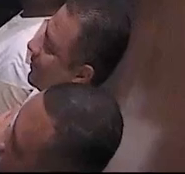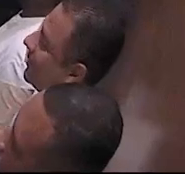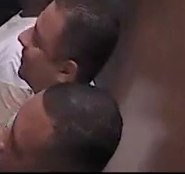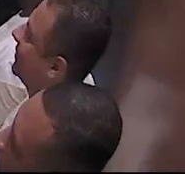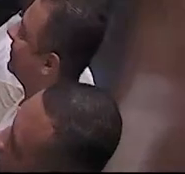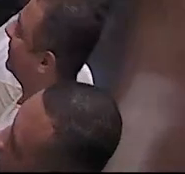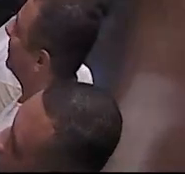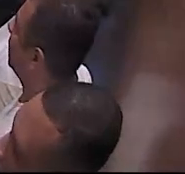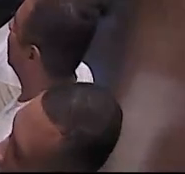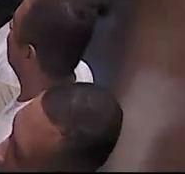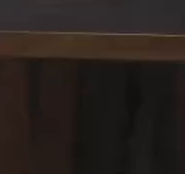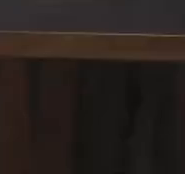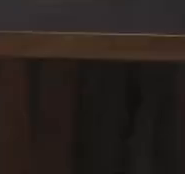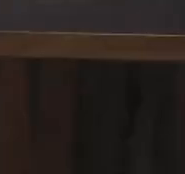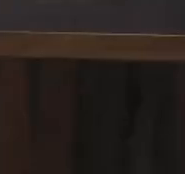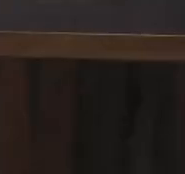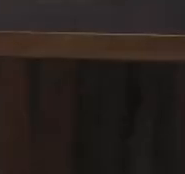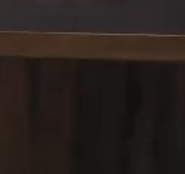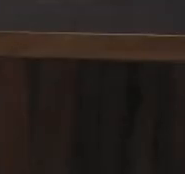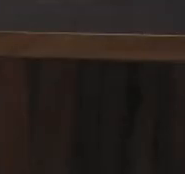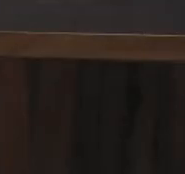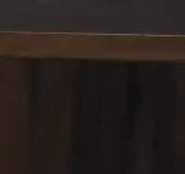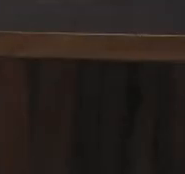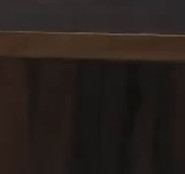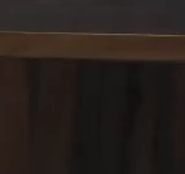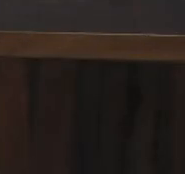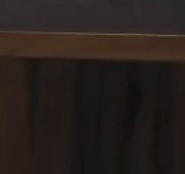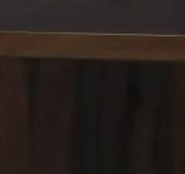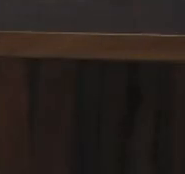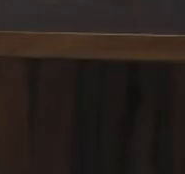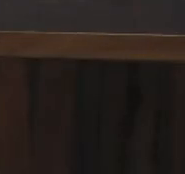o deputado federal, doutor Daniel Sorães.